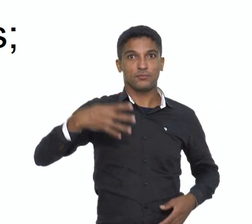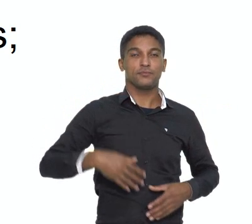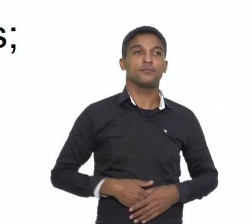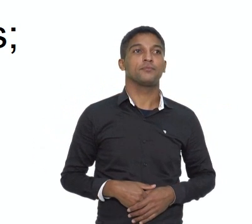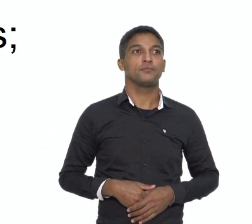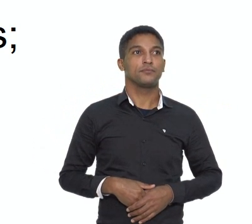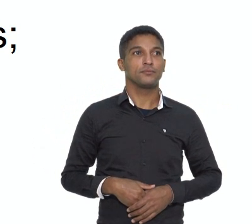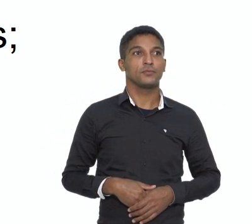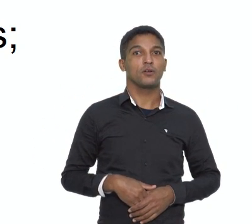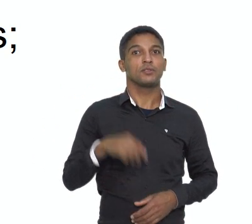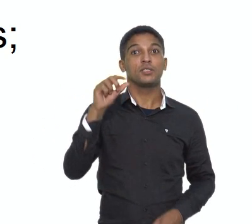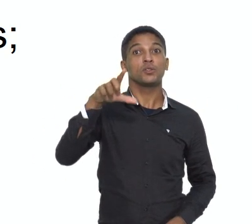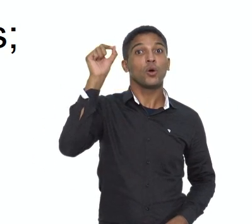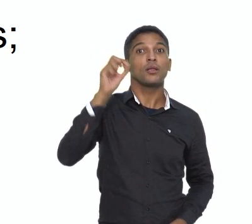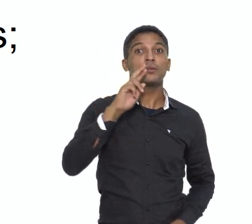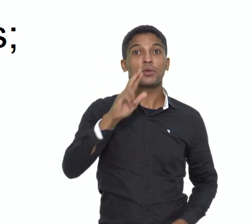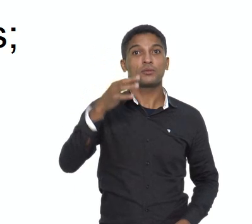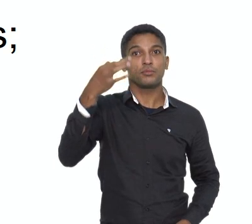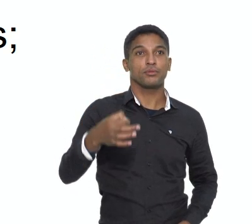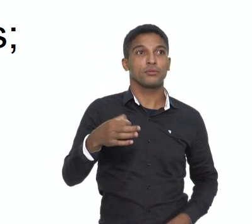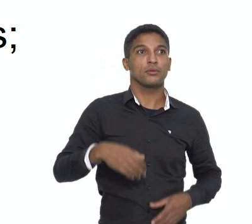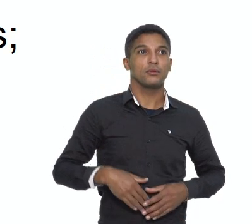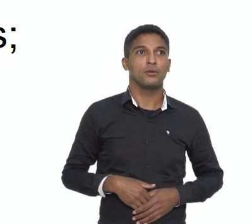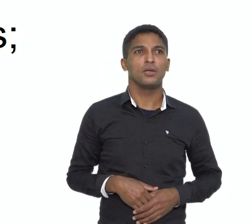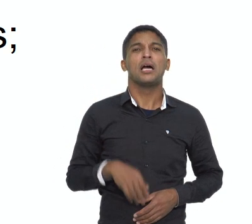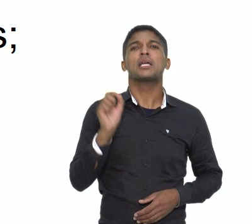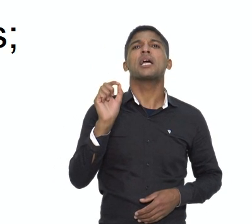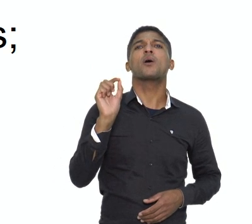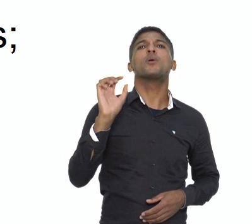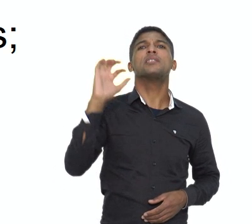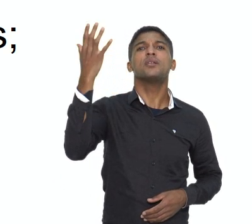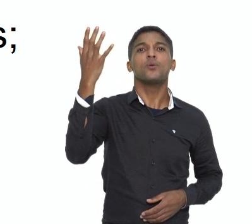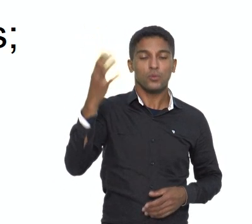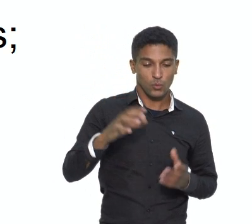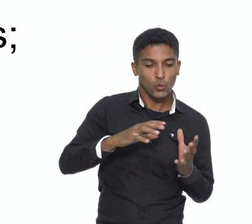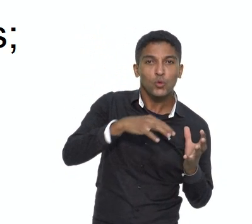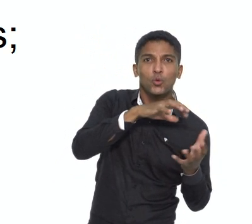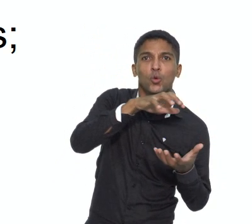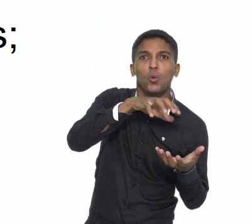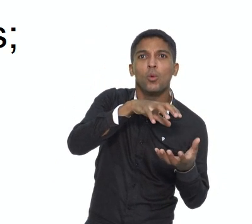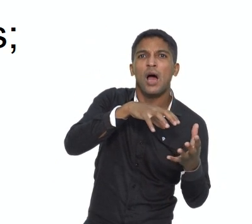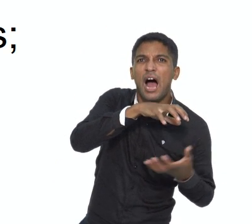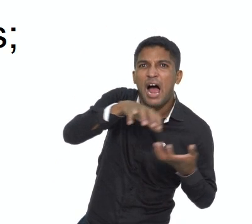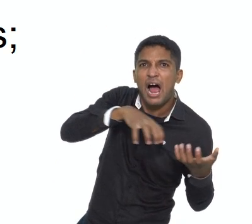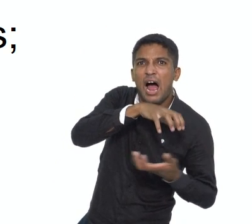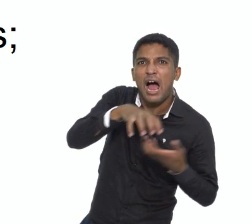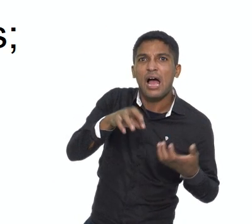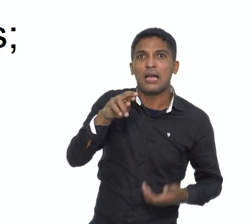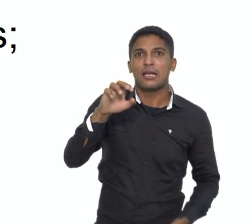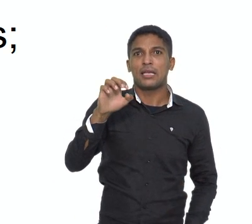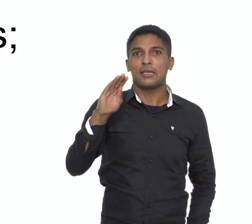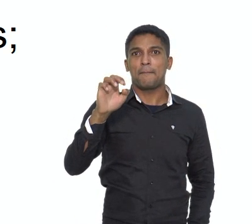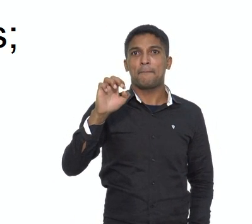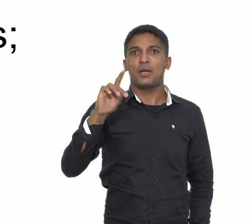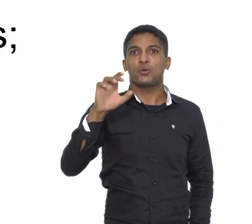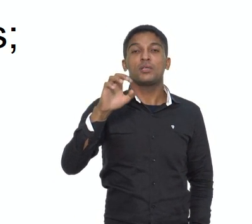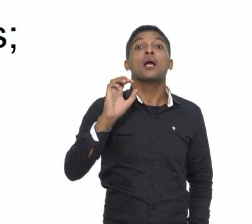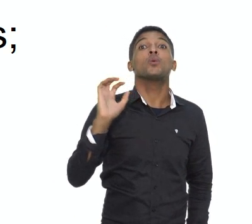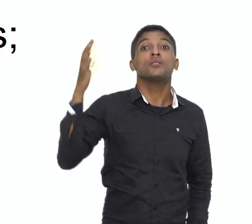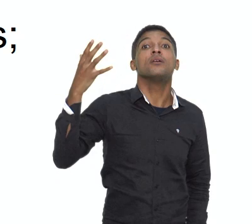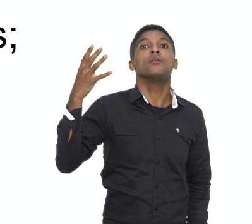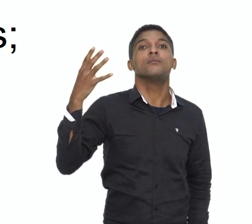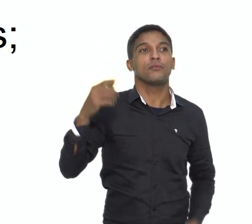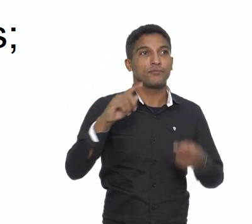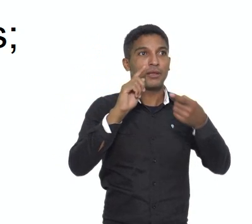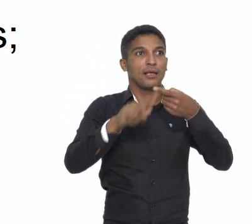Assinale a alternativa correta. A. Puniu os intelectuais brancos que articularam todo o movimento rebelde. B. Castigou os ricos,